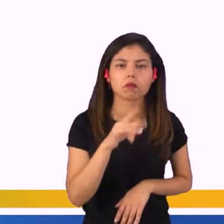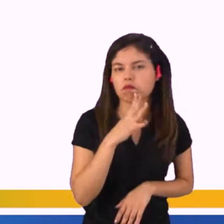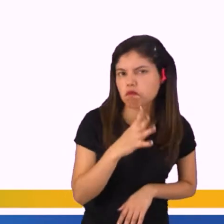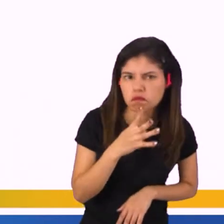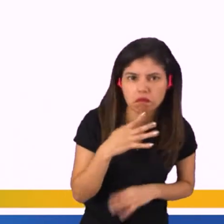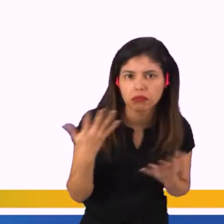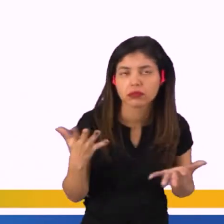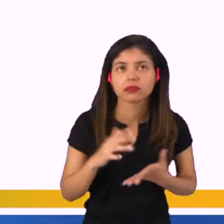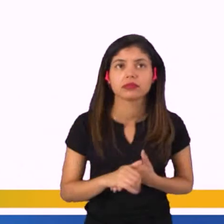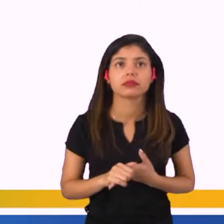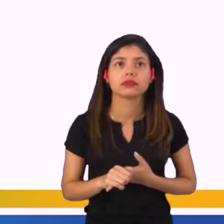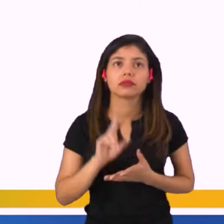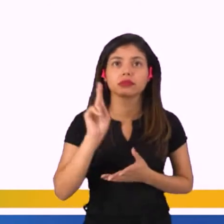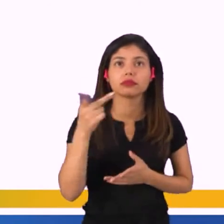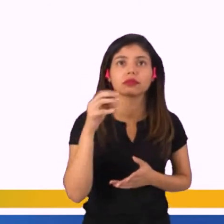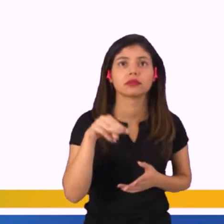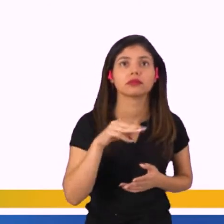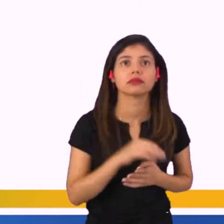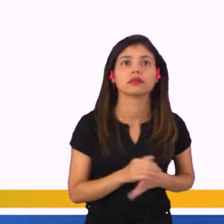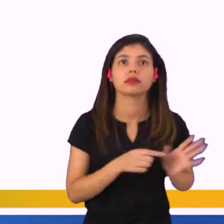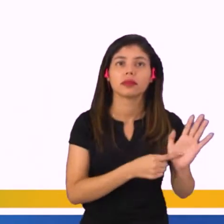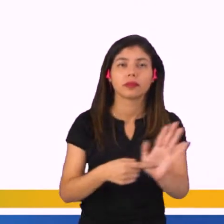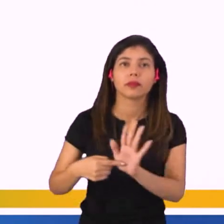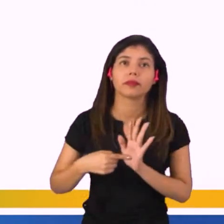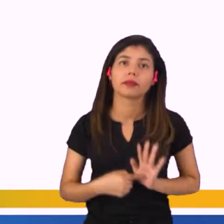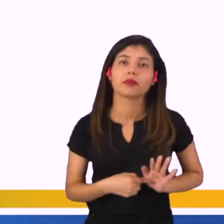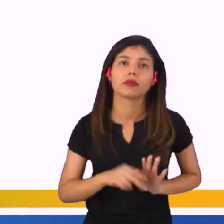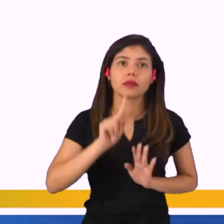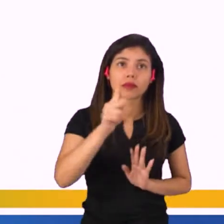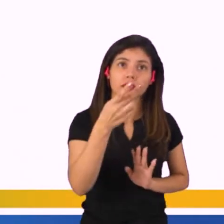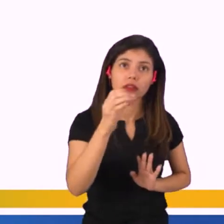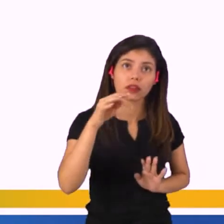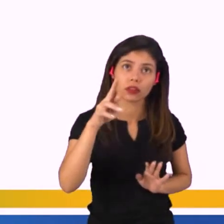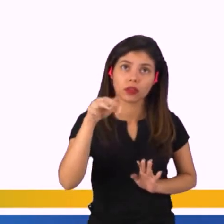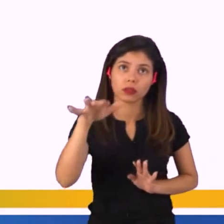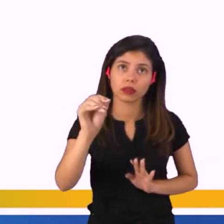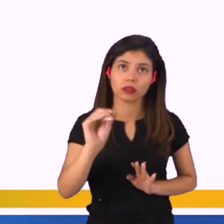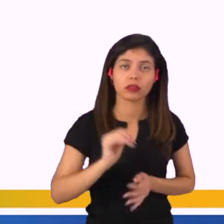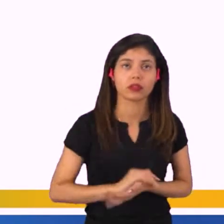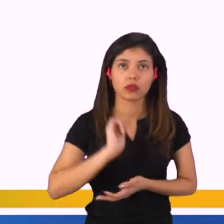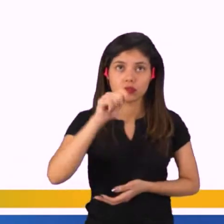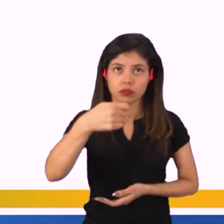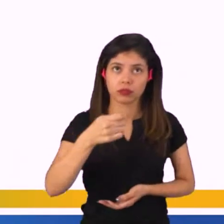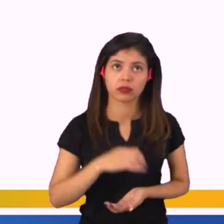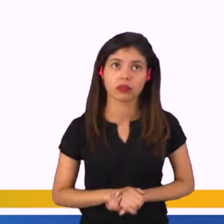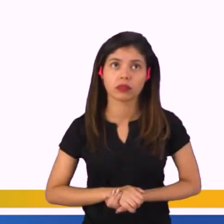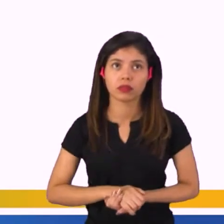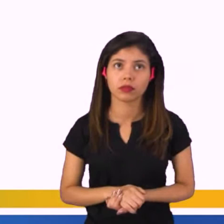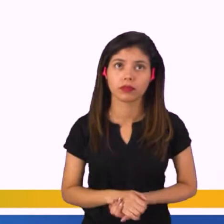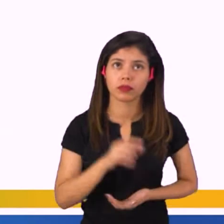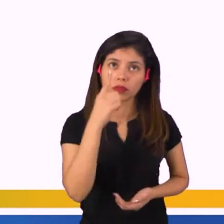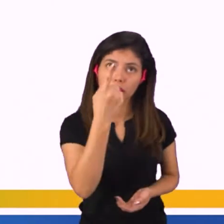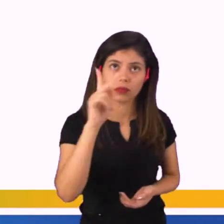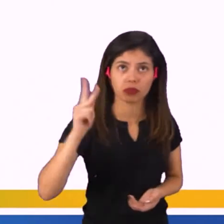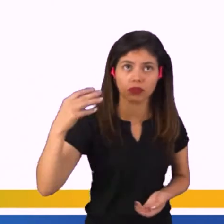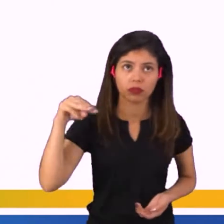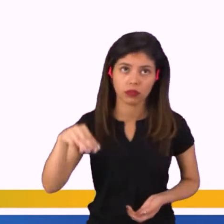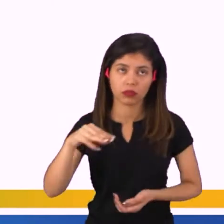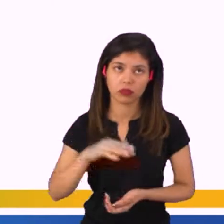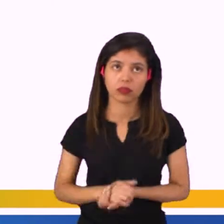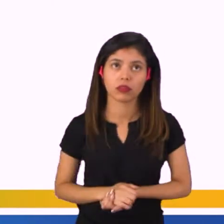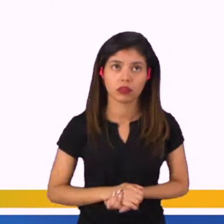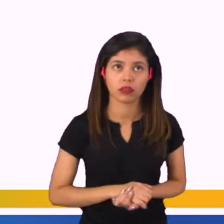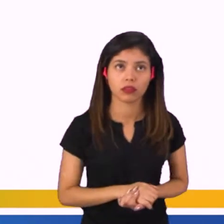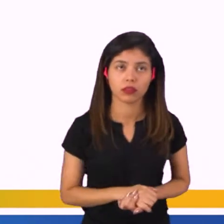que você não conhece. Essa HM, ela vai representar aí o hectômetro, né? O símbolo de hectômetro. Um